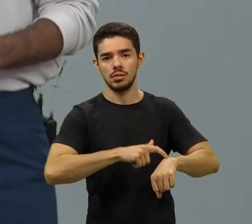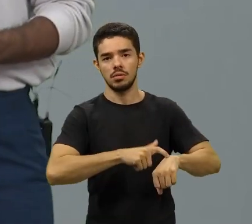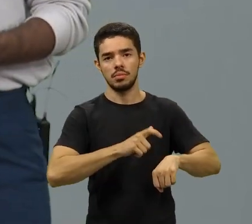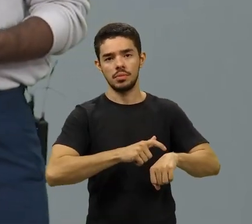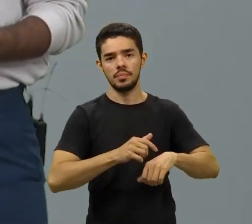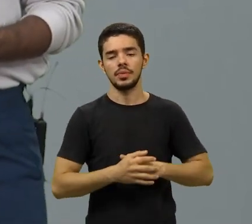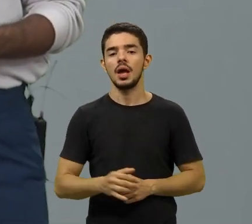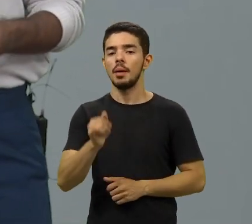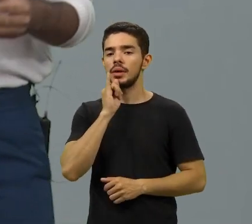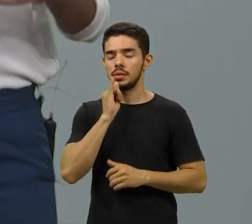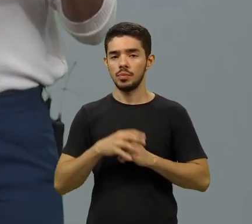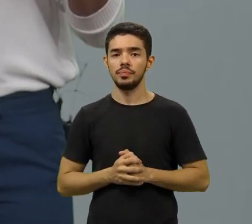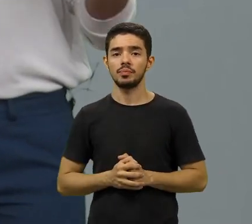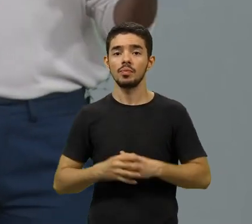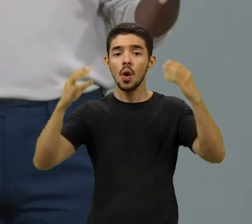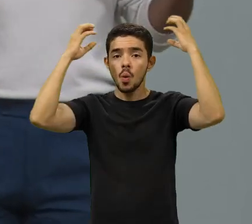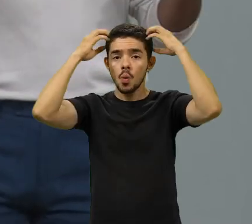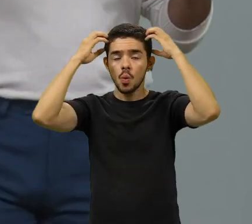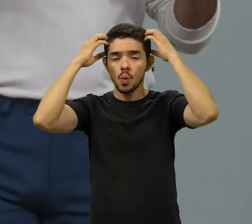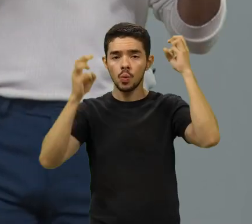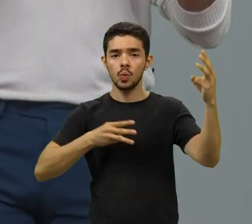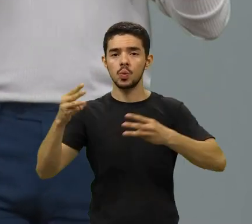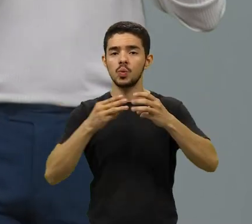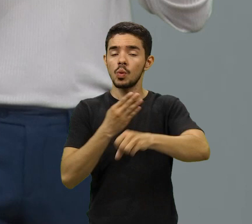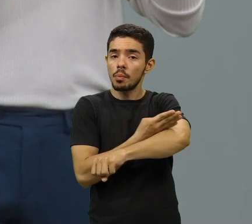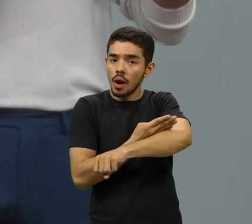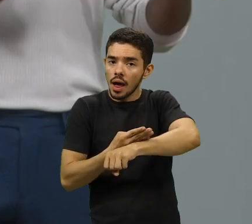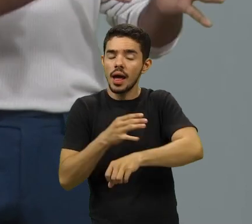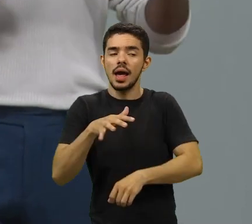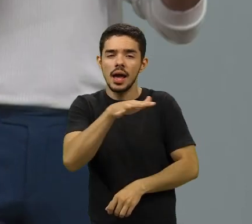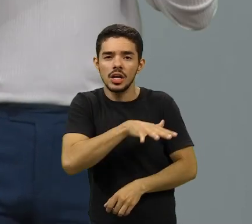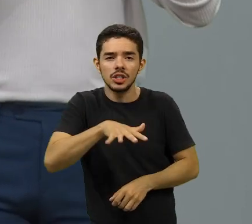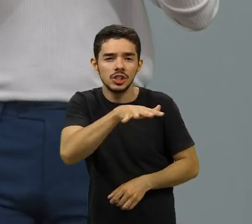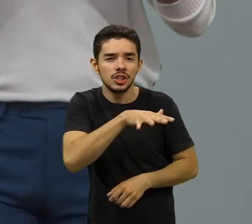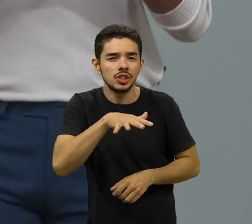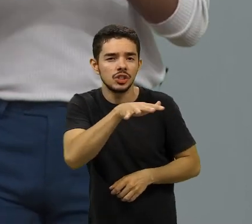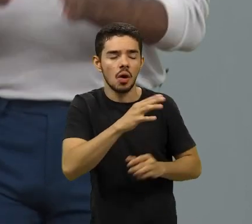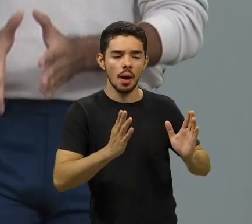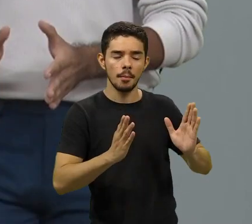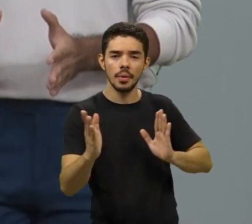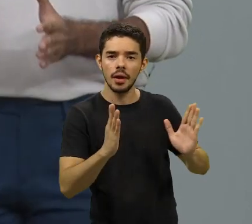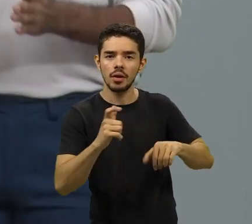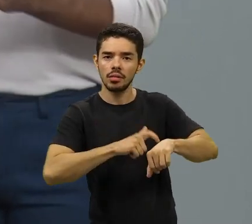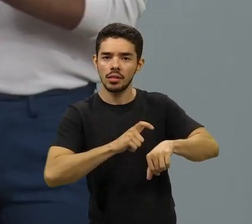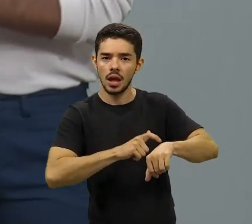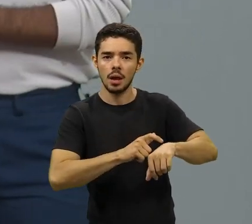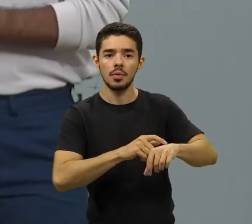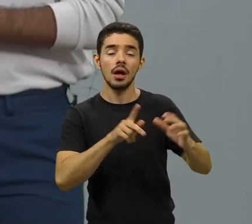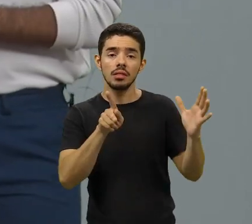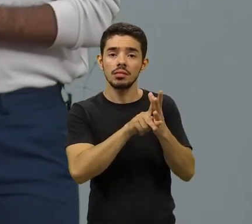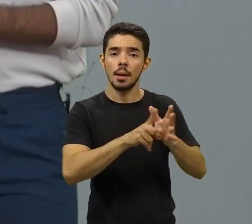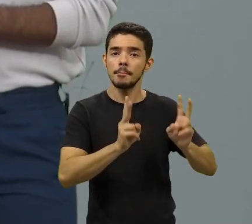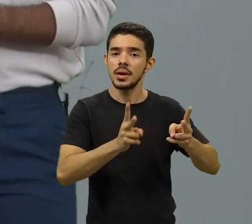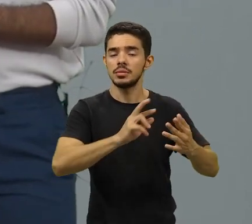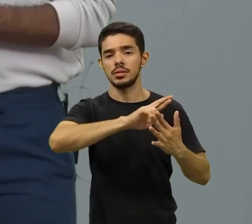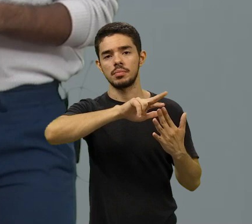de tempo. Então, por exemplo, os ursos polares que estão naquela região, naquele período de tempo e que fazem parte